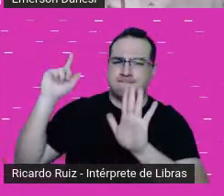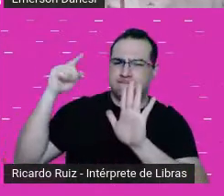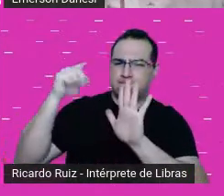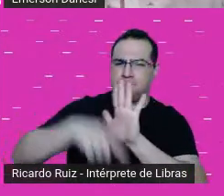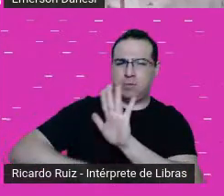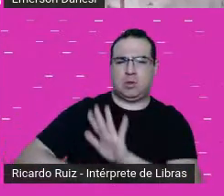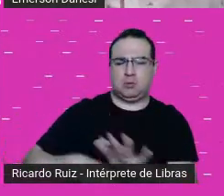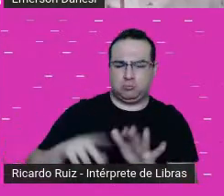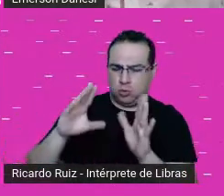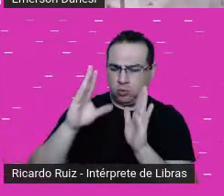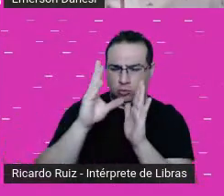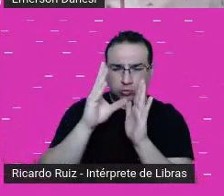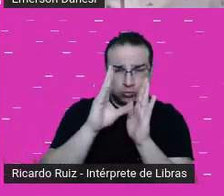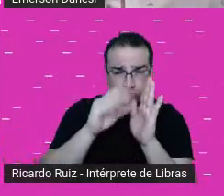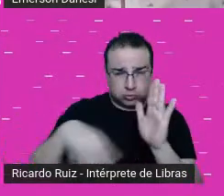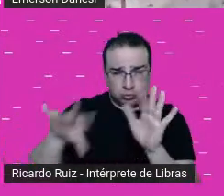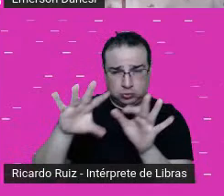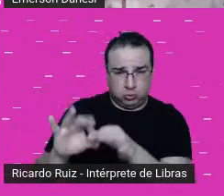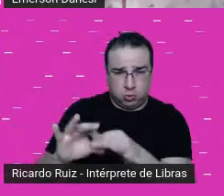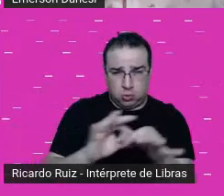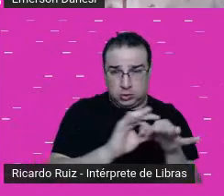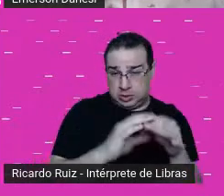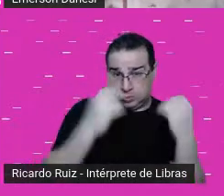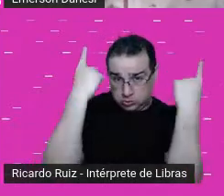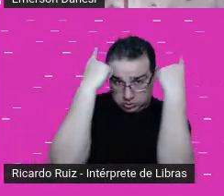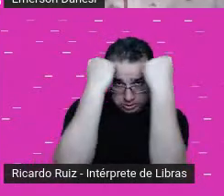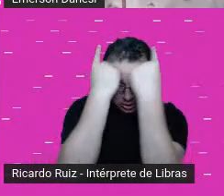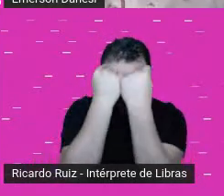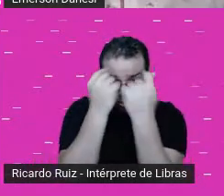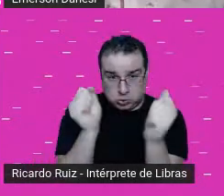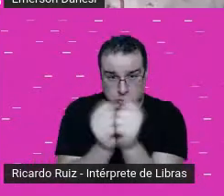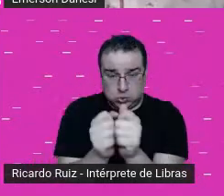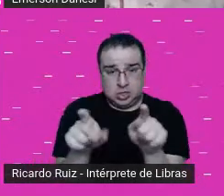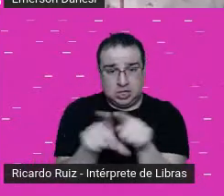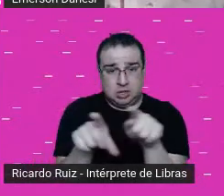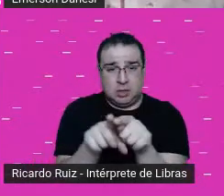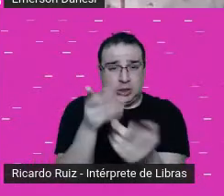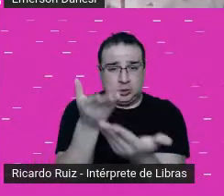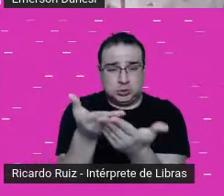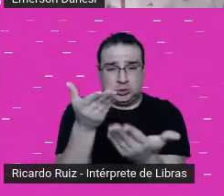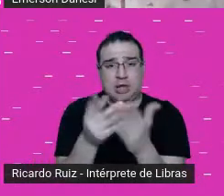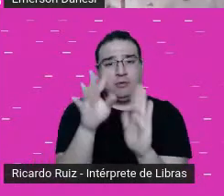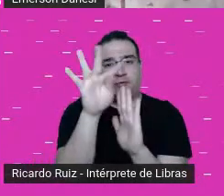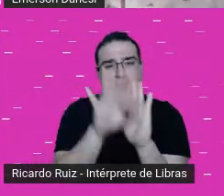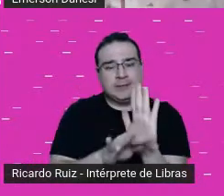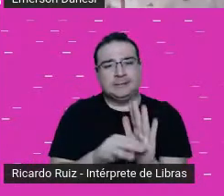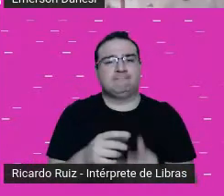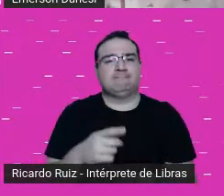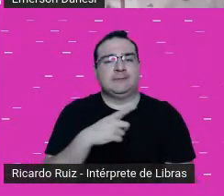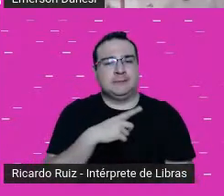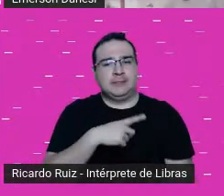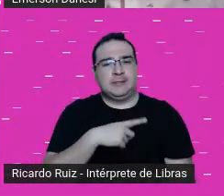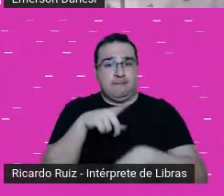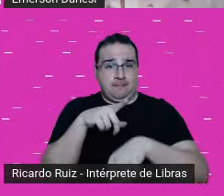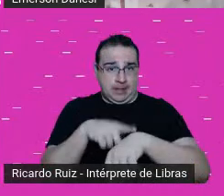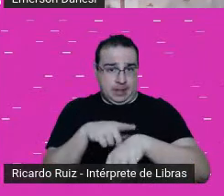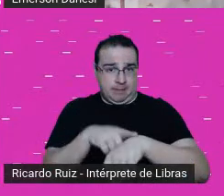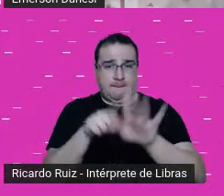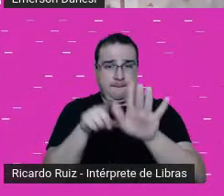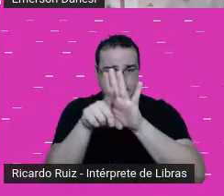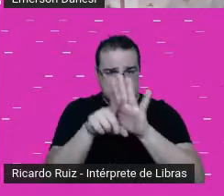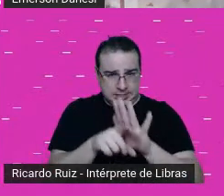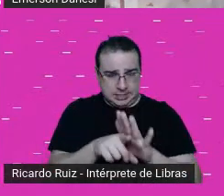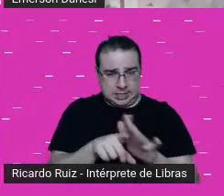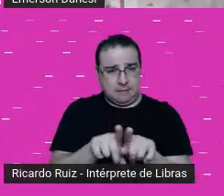contexto Grécia, ao mesmo tempo que a gente começava a estudar o texto. Então, tinha esse momento pesquisa e